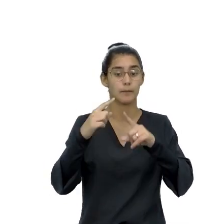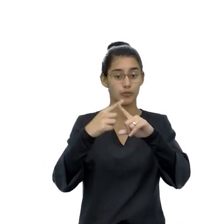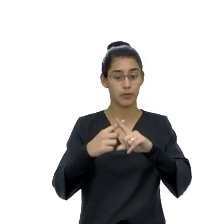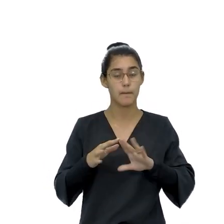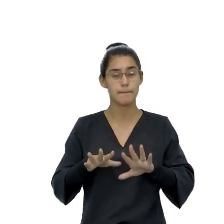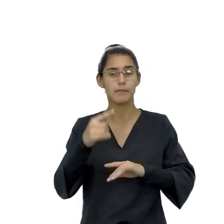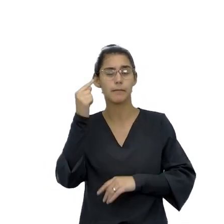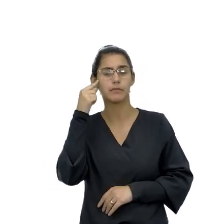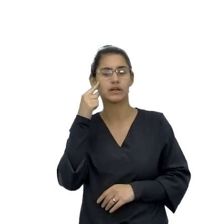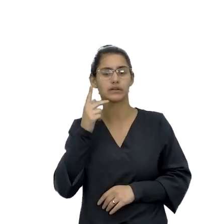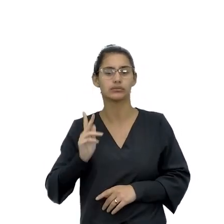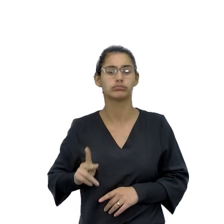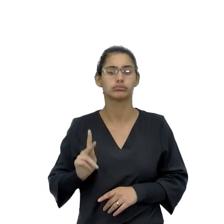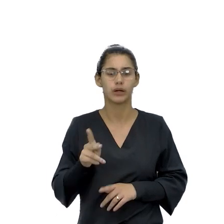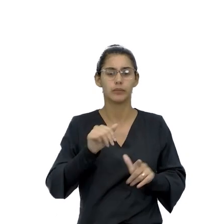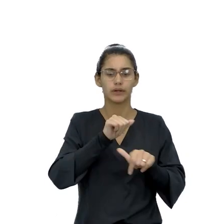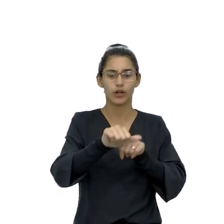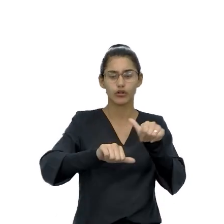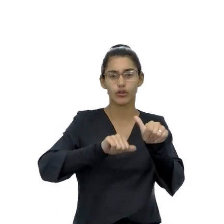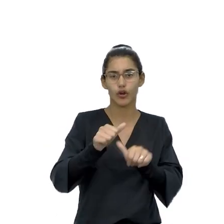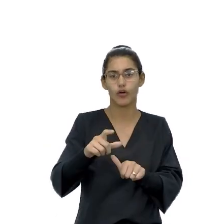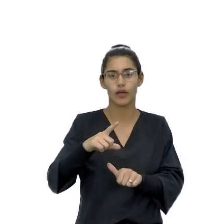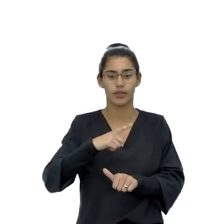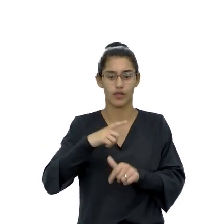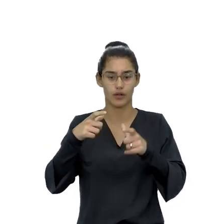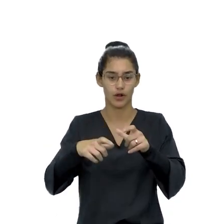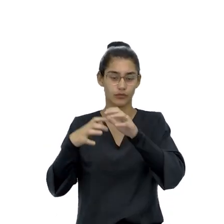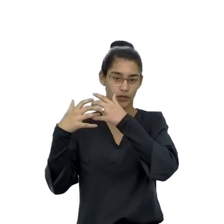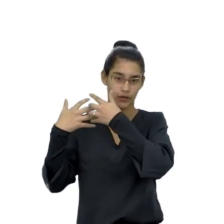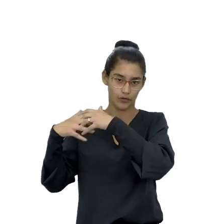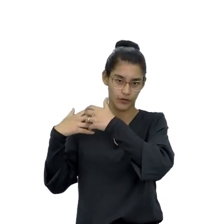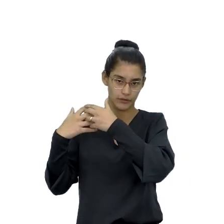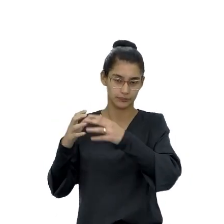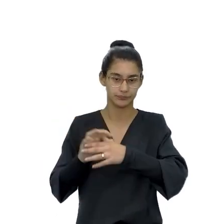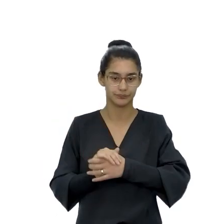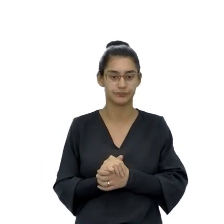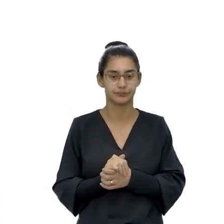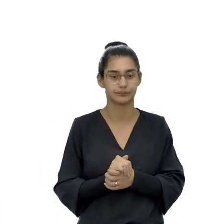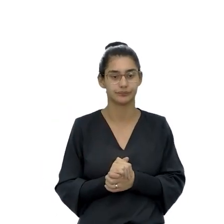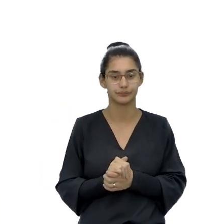mas pensando sempre na mudança do lugar da incógnita.